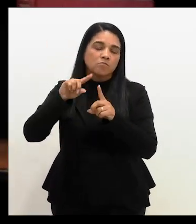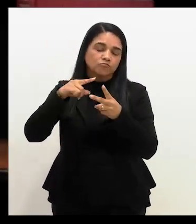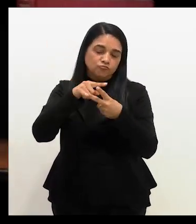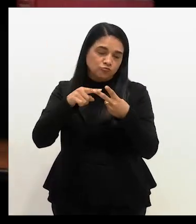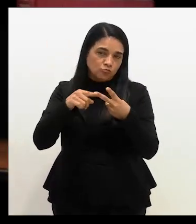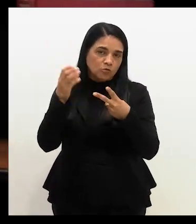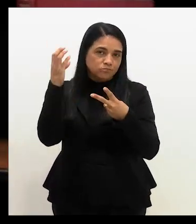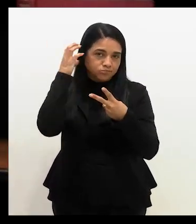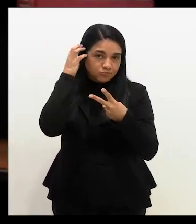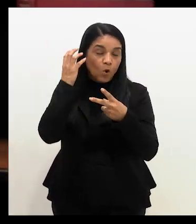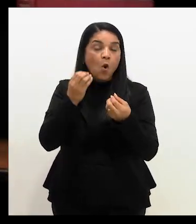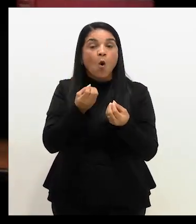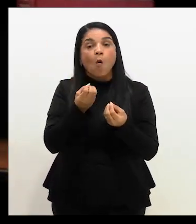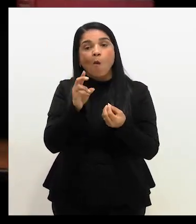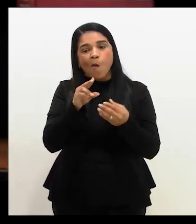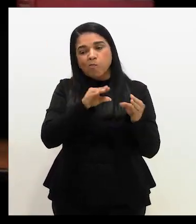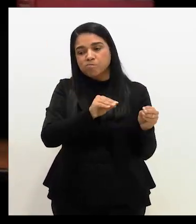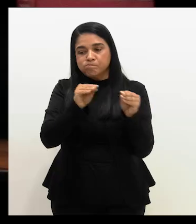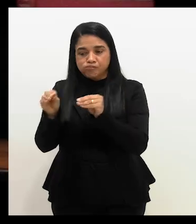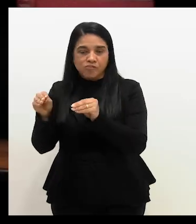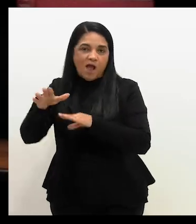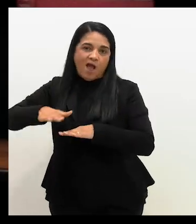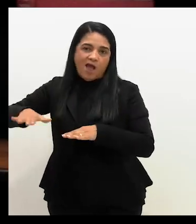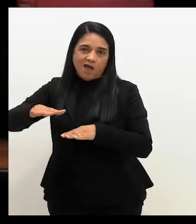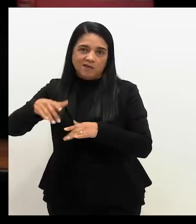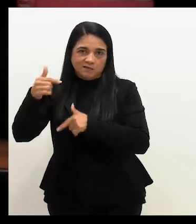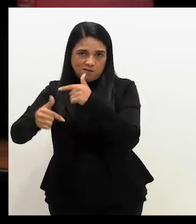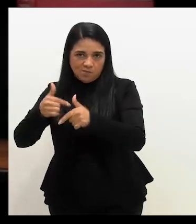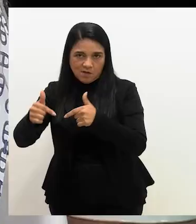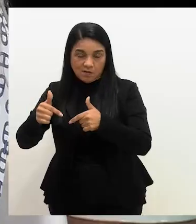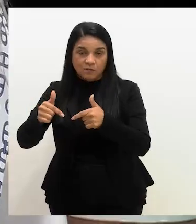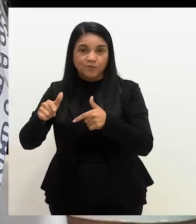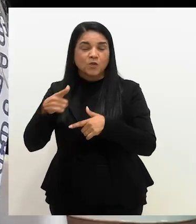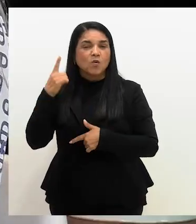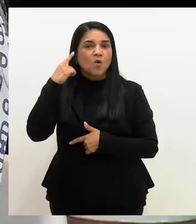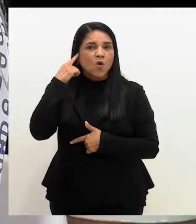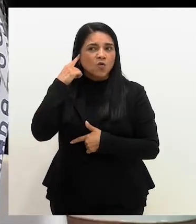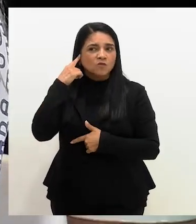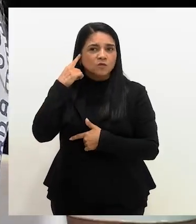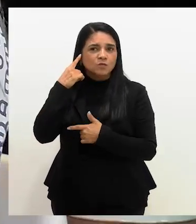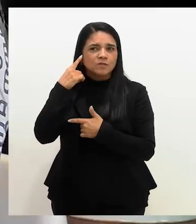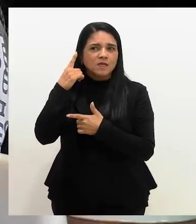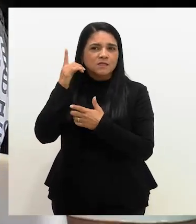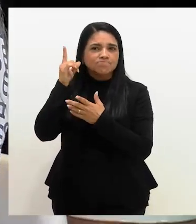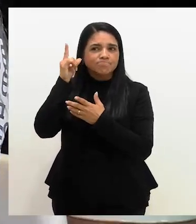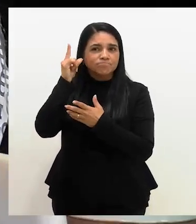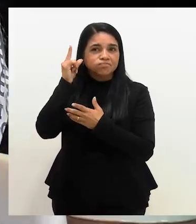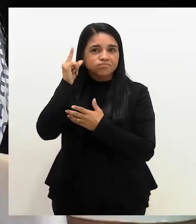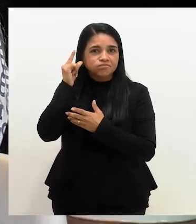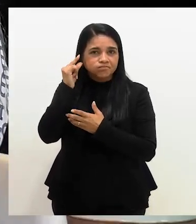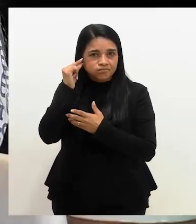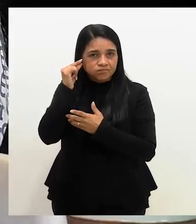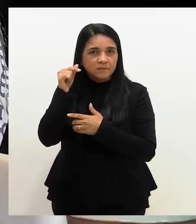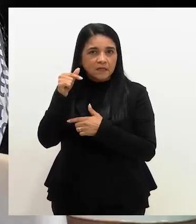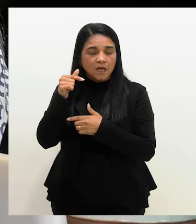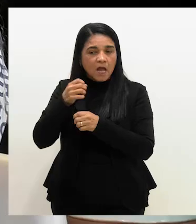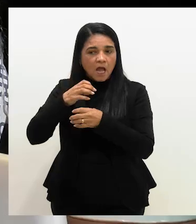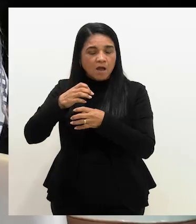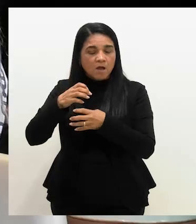realocar ele naquele trabalho, fazer tudo isso, tá? Priscila, o ouvido é um órgão que se gasta?